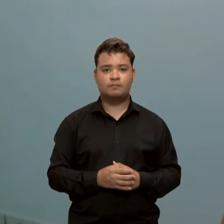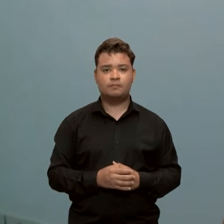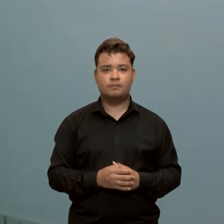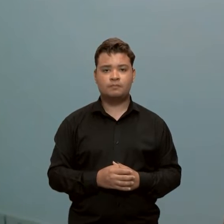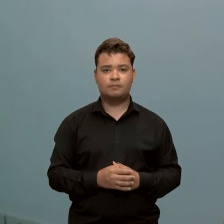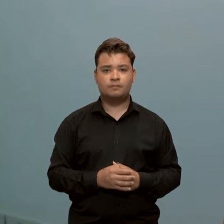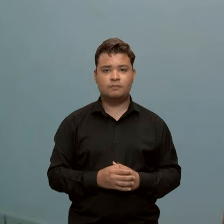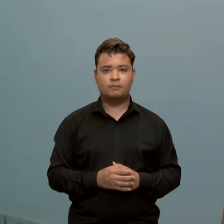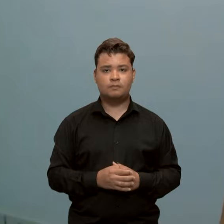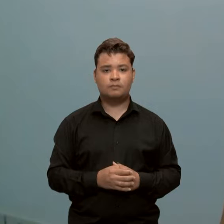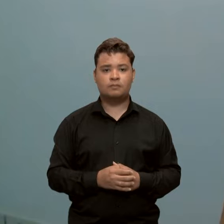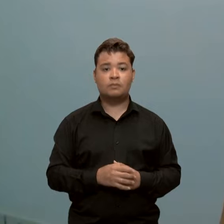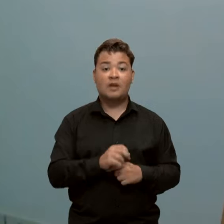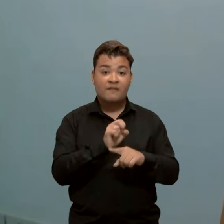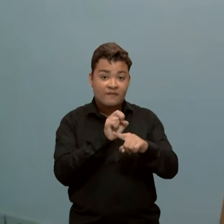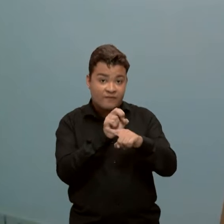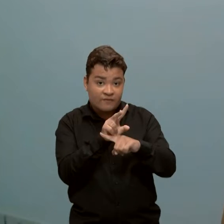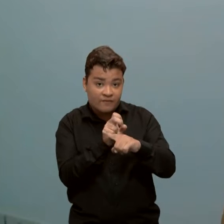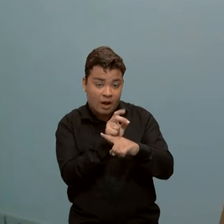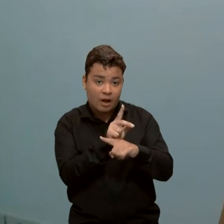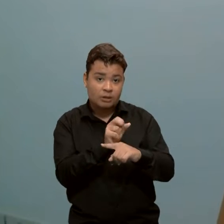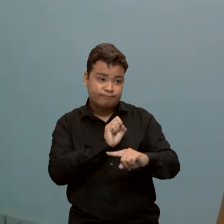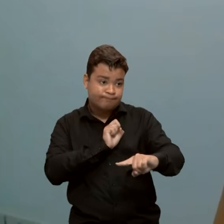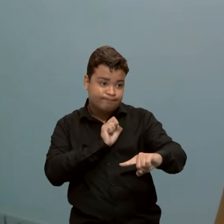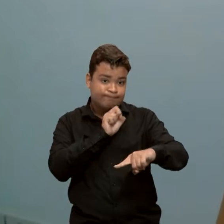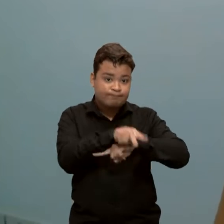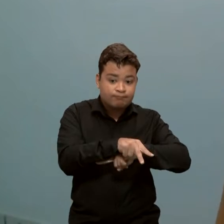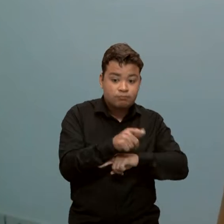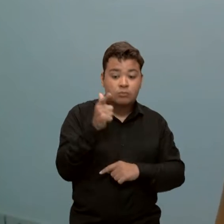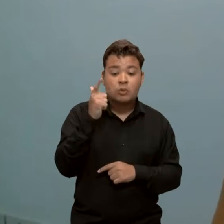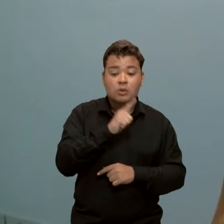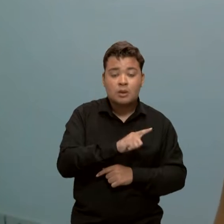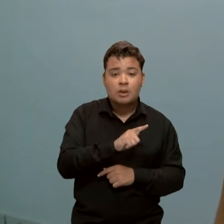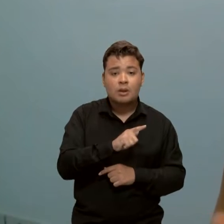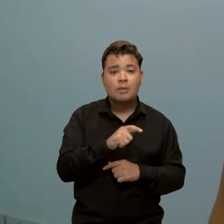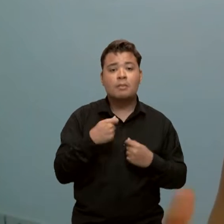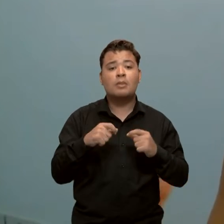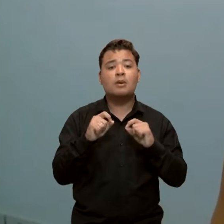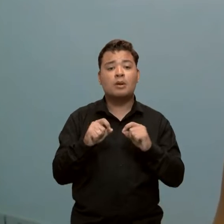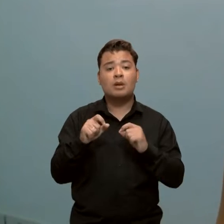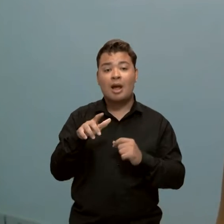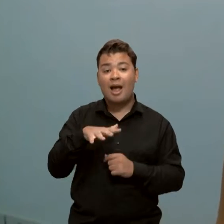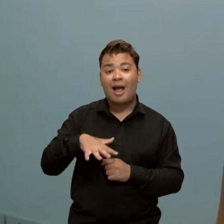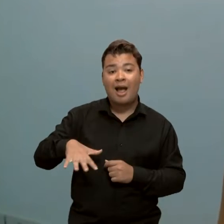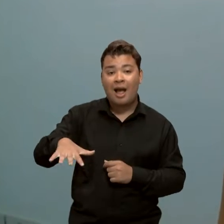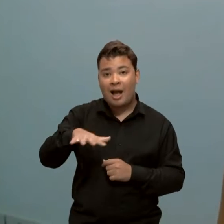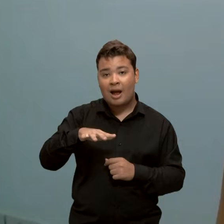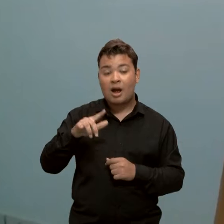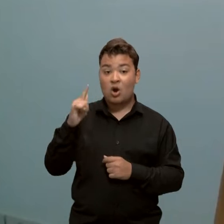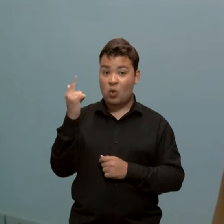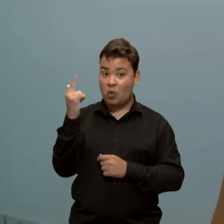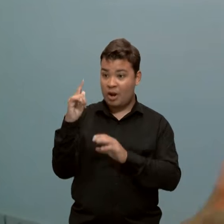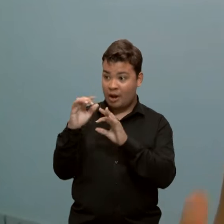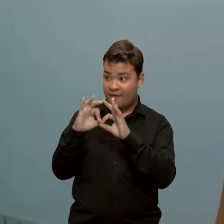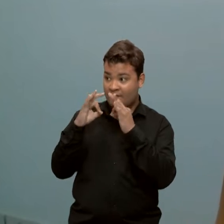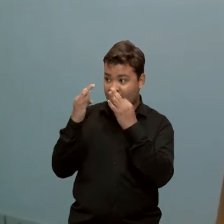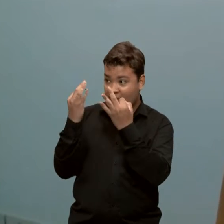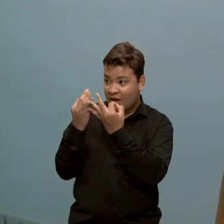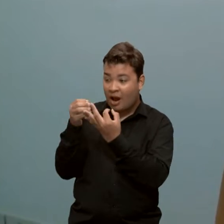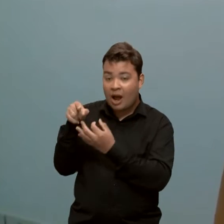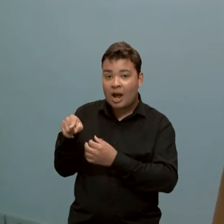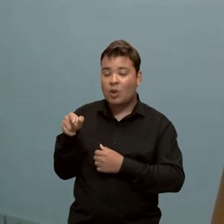para eles garantirem essa vaga, um dos critérios, eles não terem familiares na região metropolitana de Goiânia. Então, eles chegam